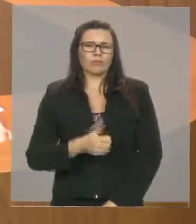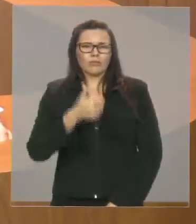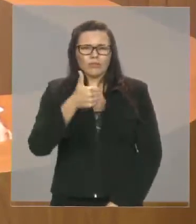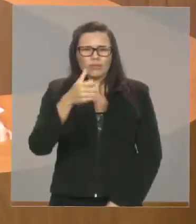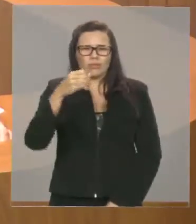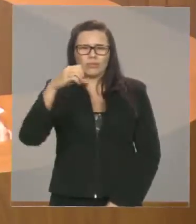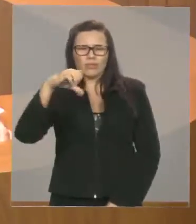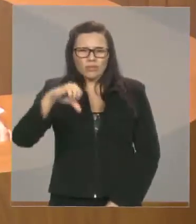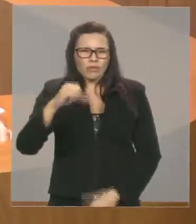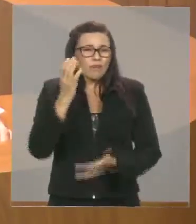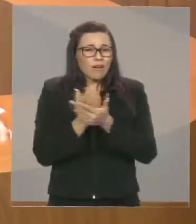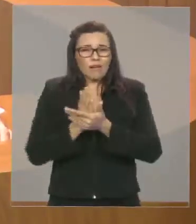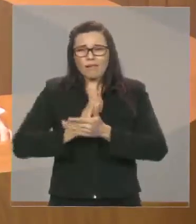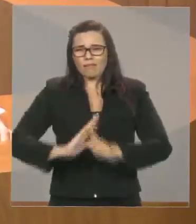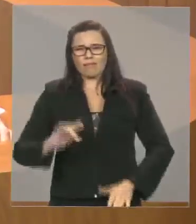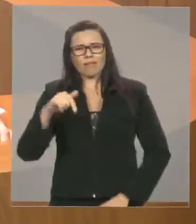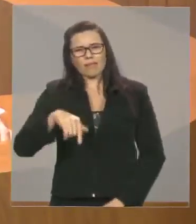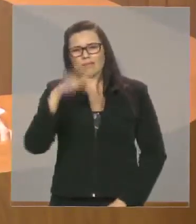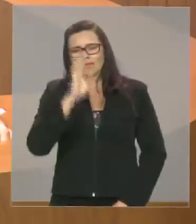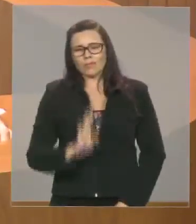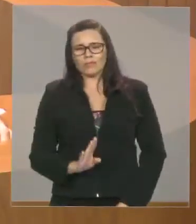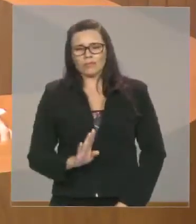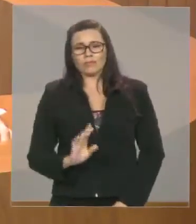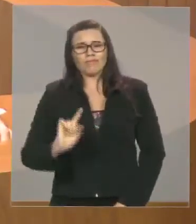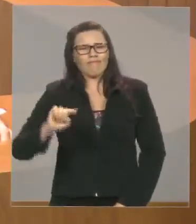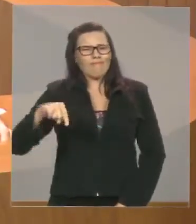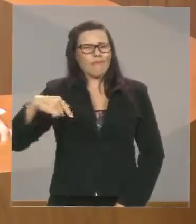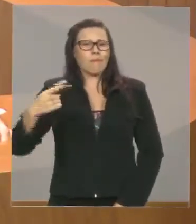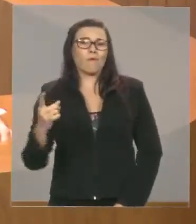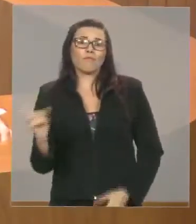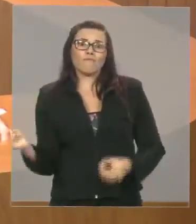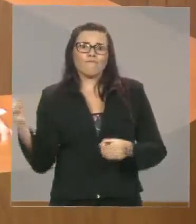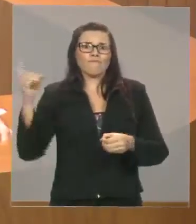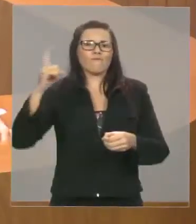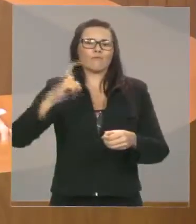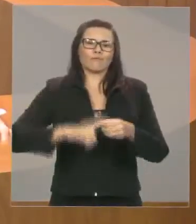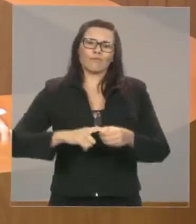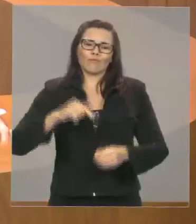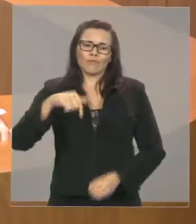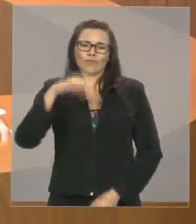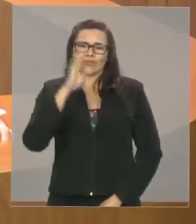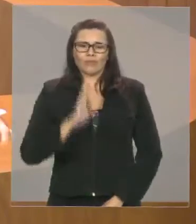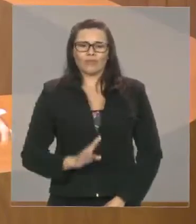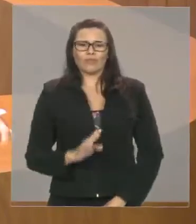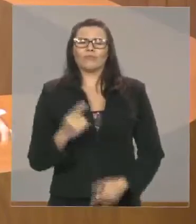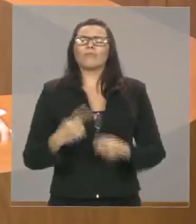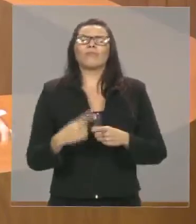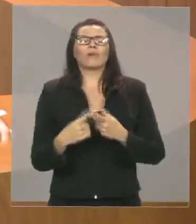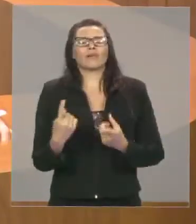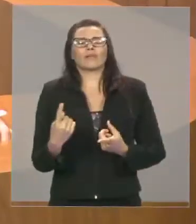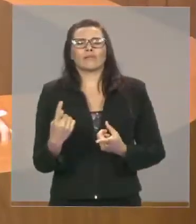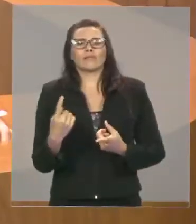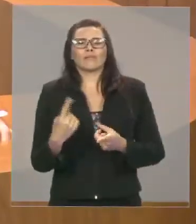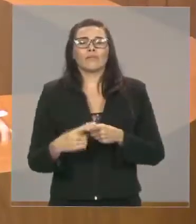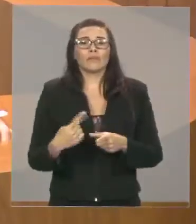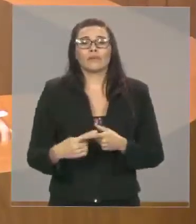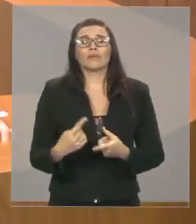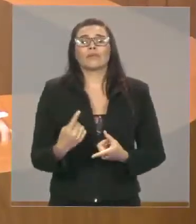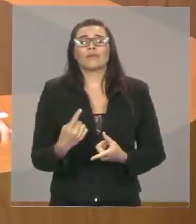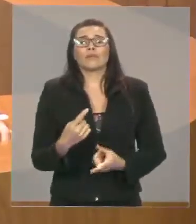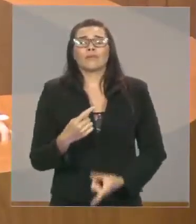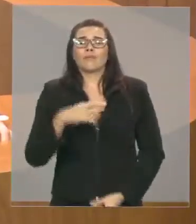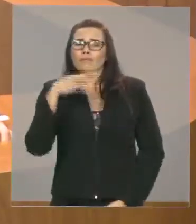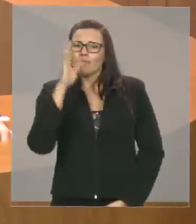Depois disso, reapareceu entre nós mais de uma vez, porque o Brasil não consegue fazer o